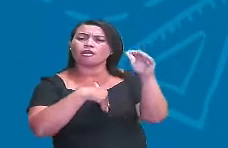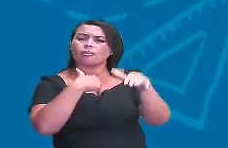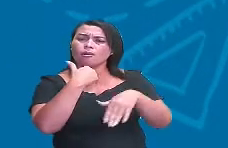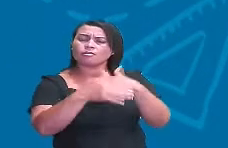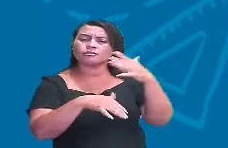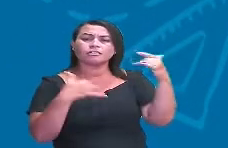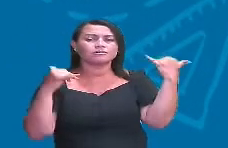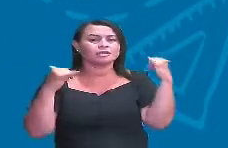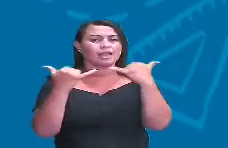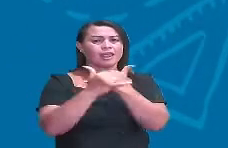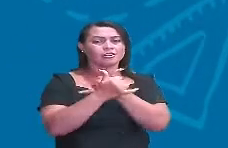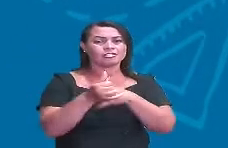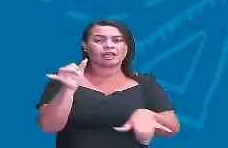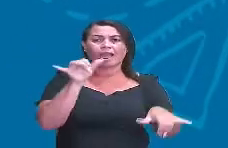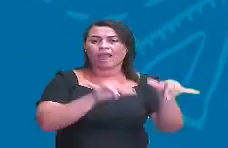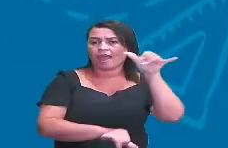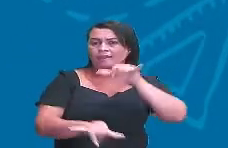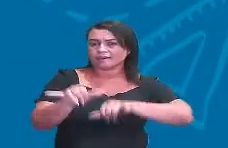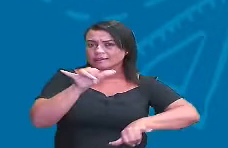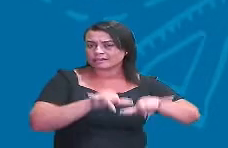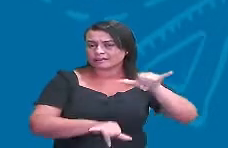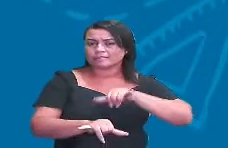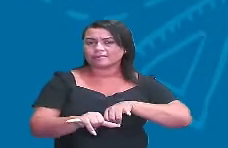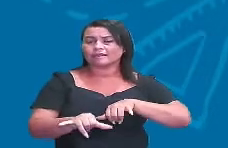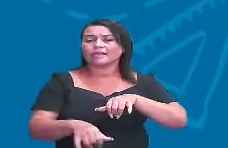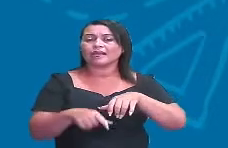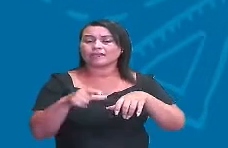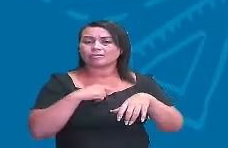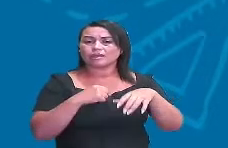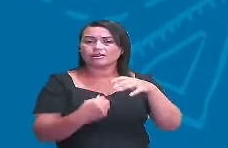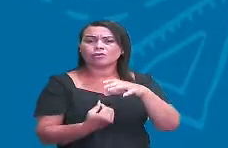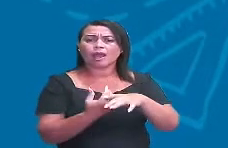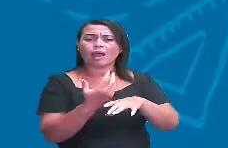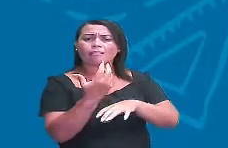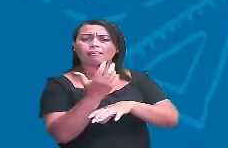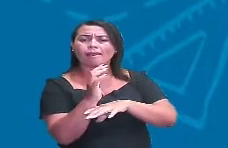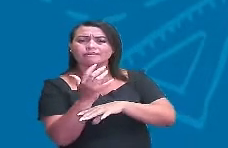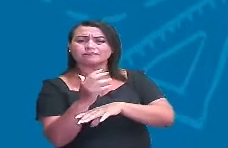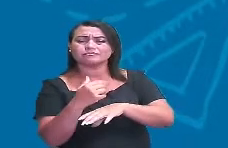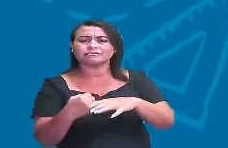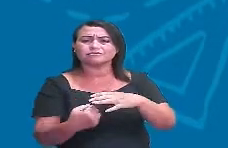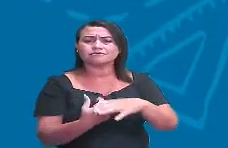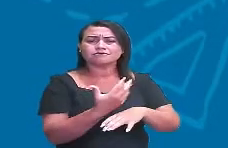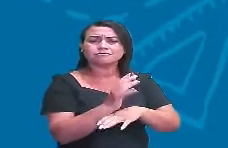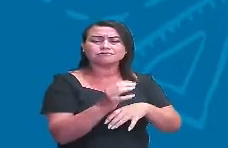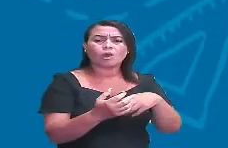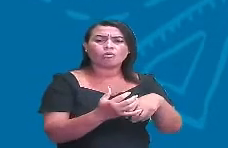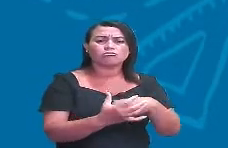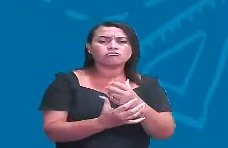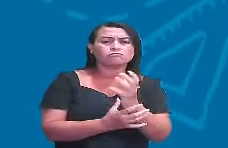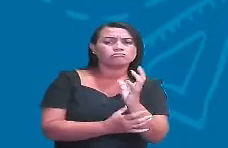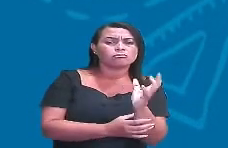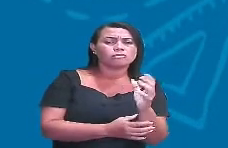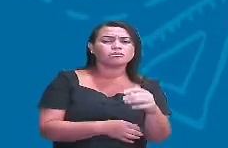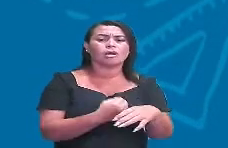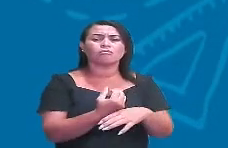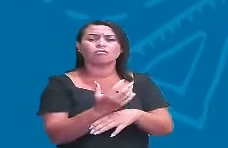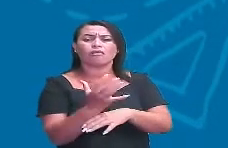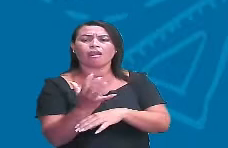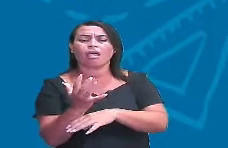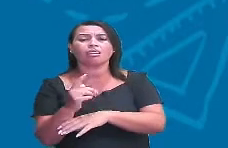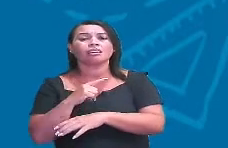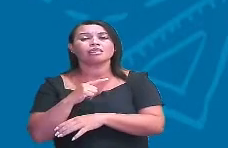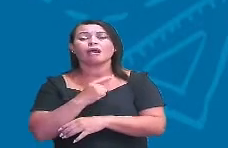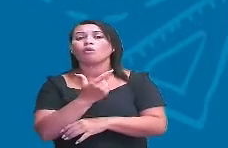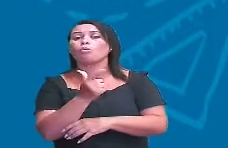produção de energia química, tá certo? E essa plantinha vai liberar para o ambiente um outro gás muito importante para a